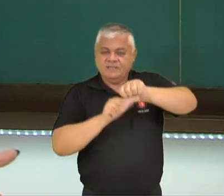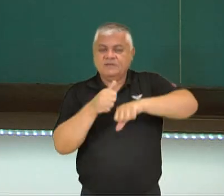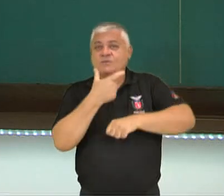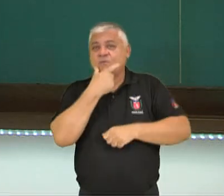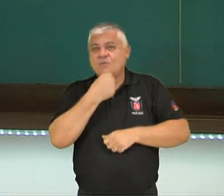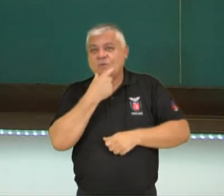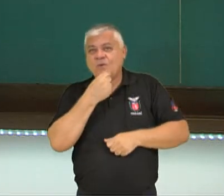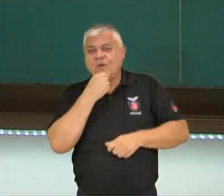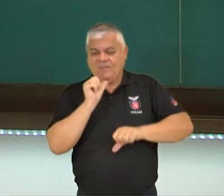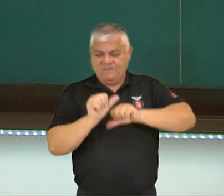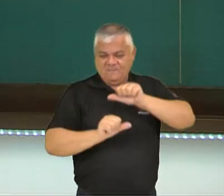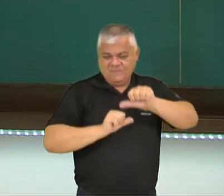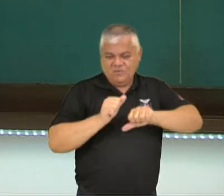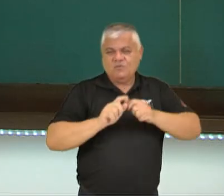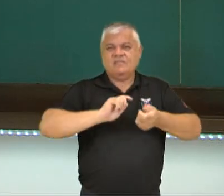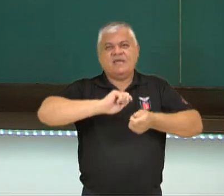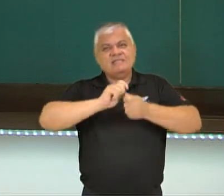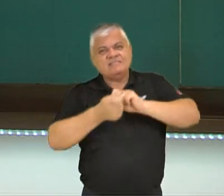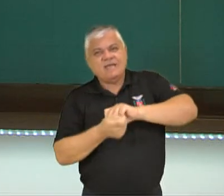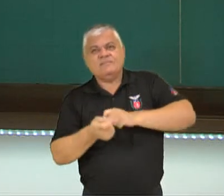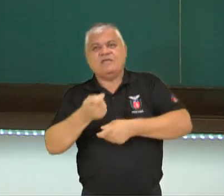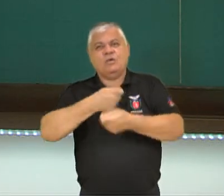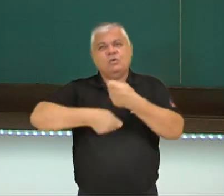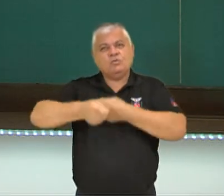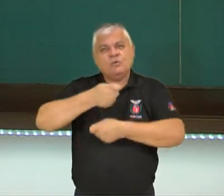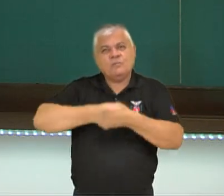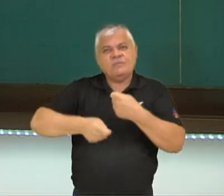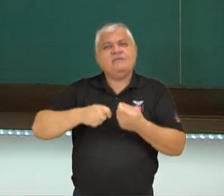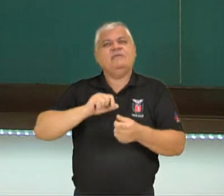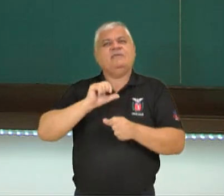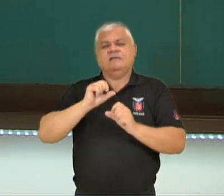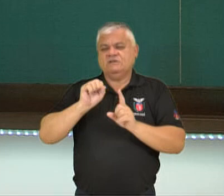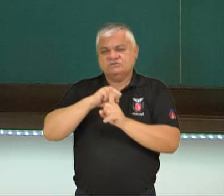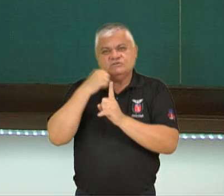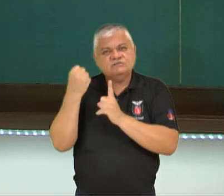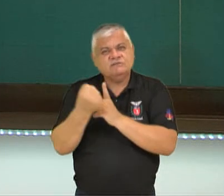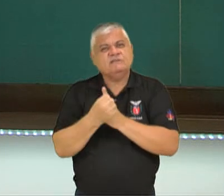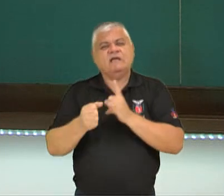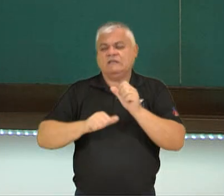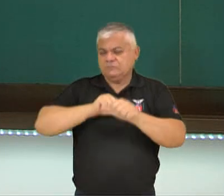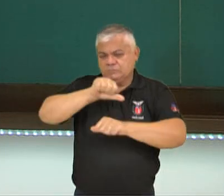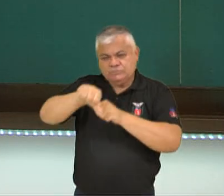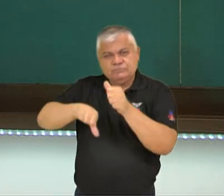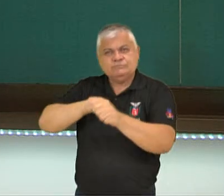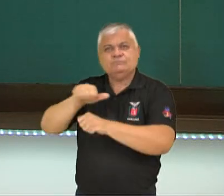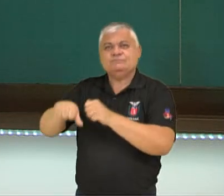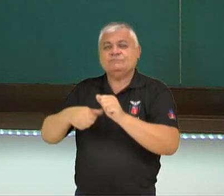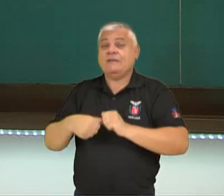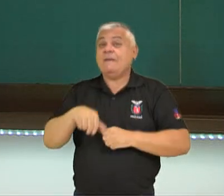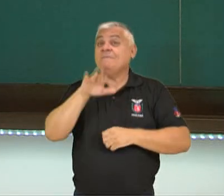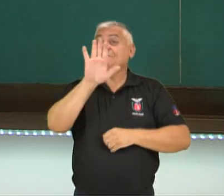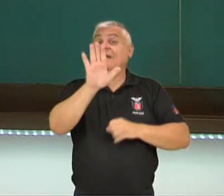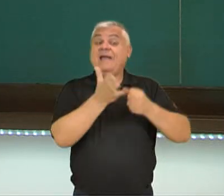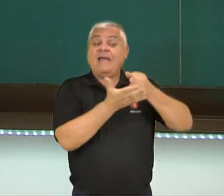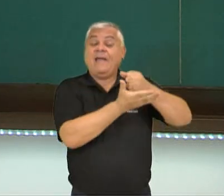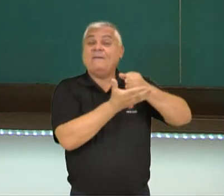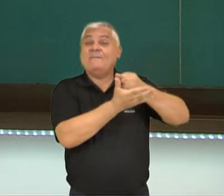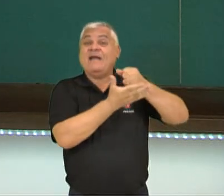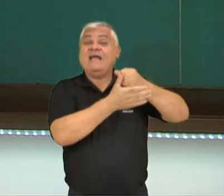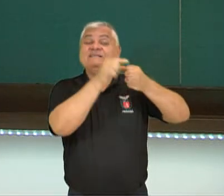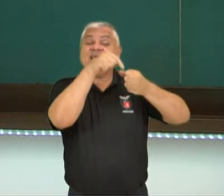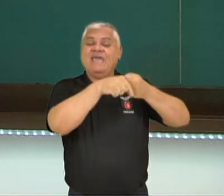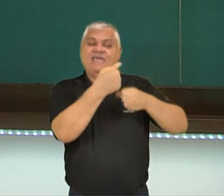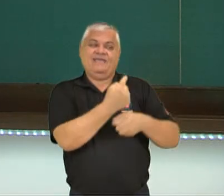homem muda, a economia muda, a sociedade vai ser transformada, mas a base de muito da